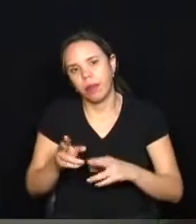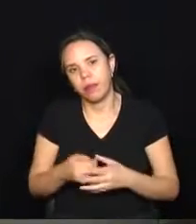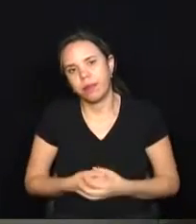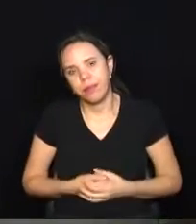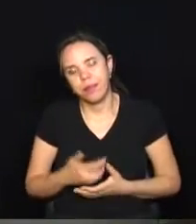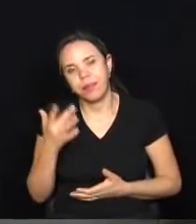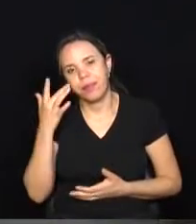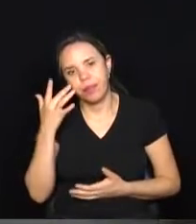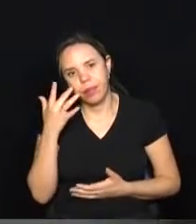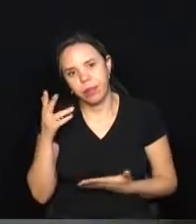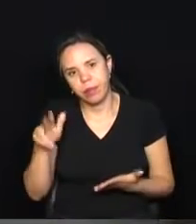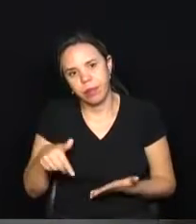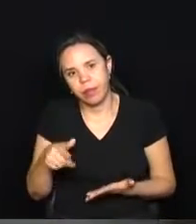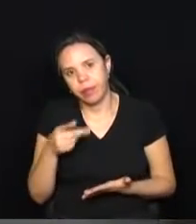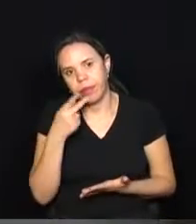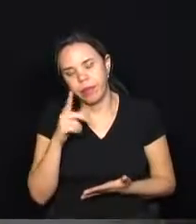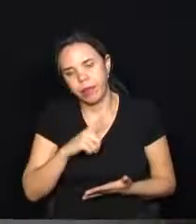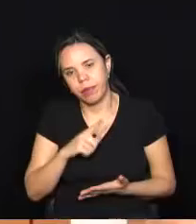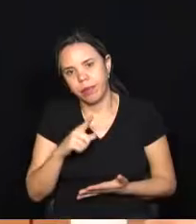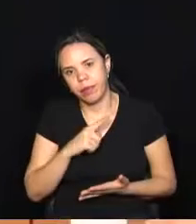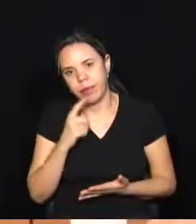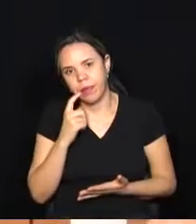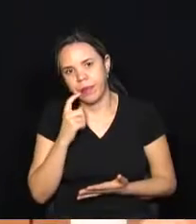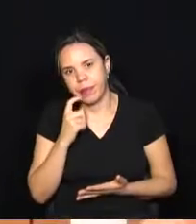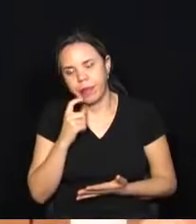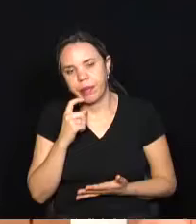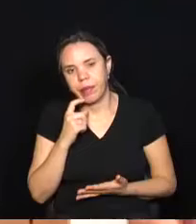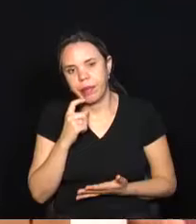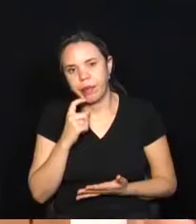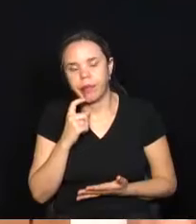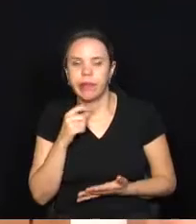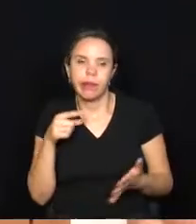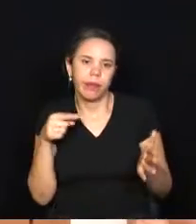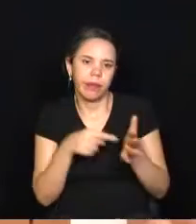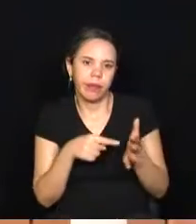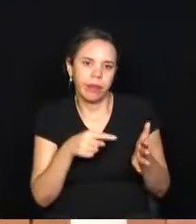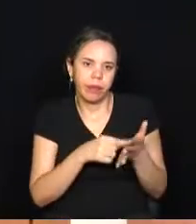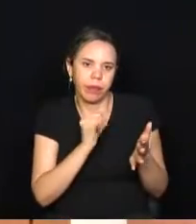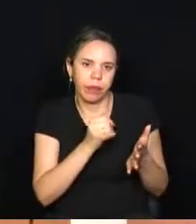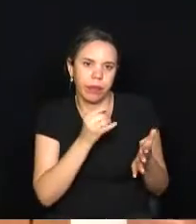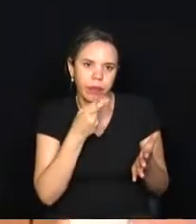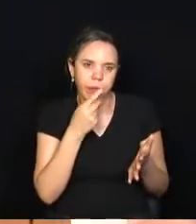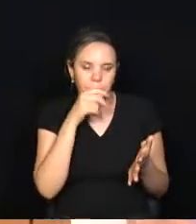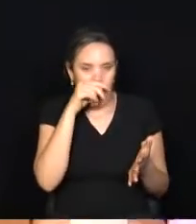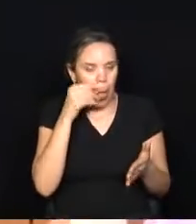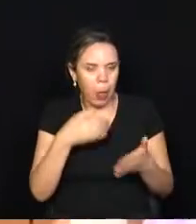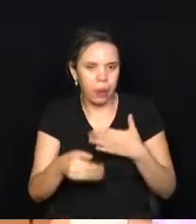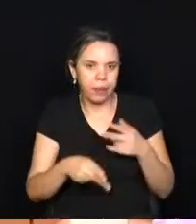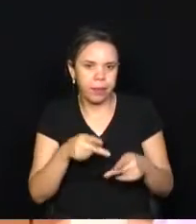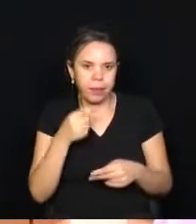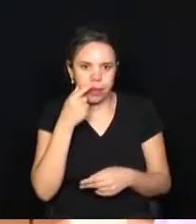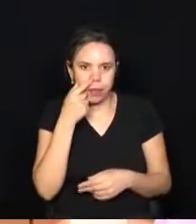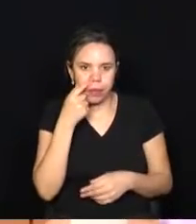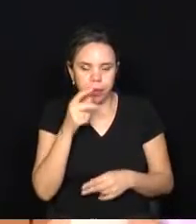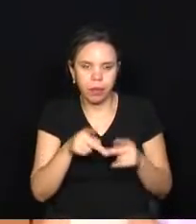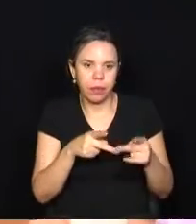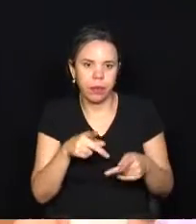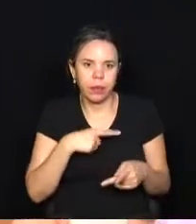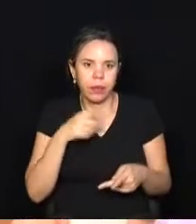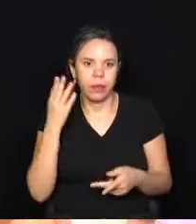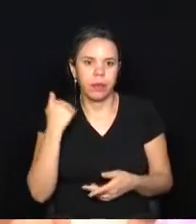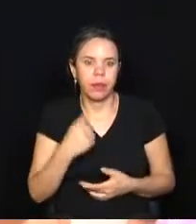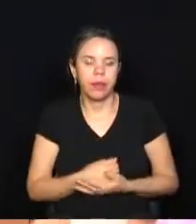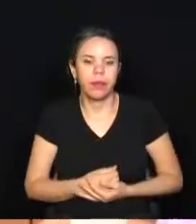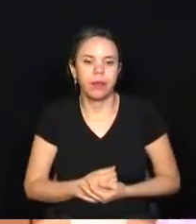eu acho que, através disso, você também tem as questões das denúncias, né, que podem ser realizadas por qualquer pessoa. Só que as pessoas têm que saber,